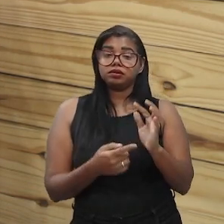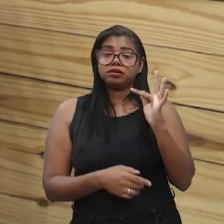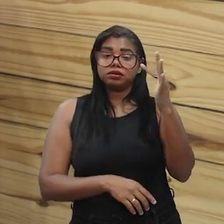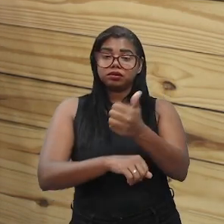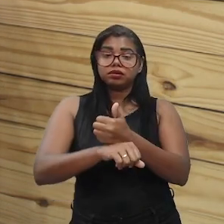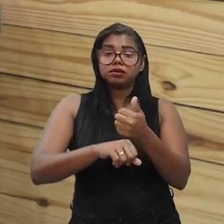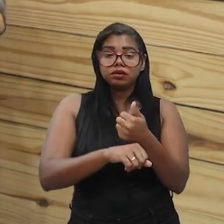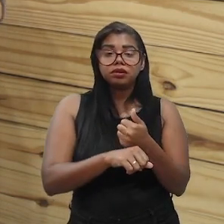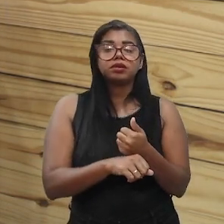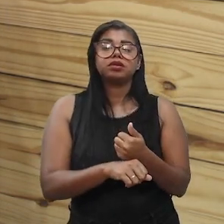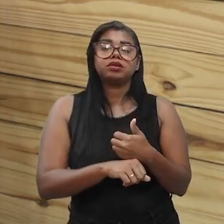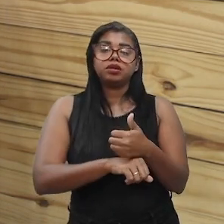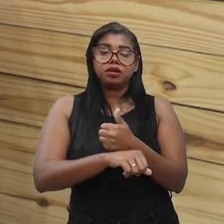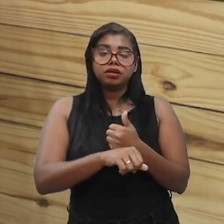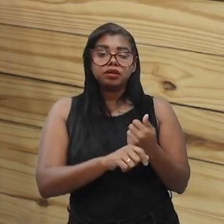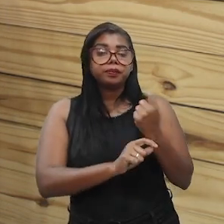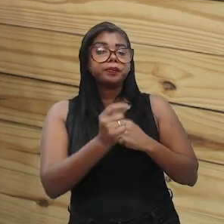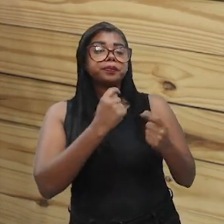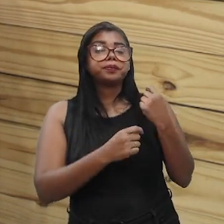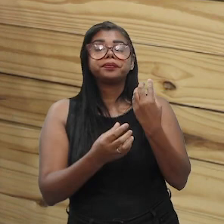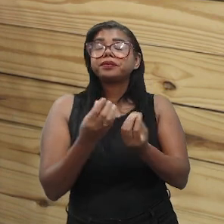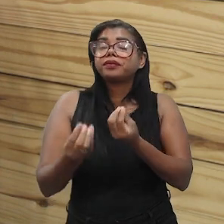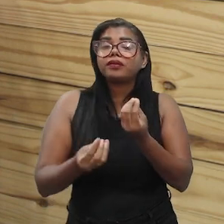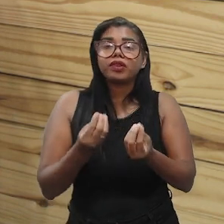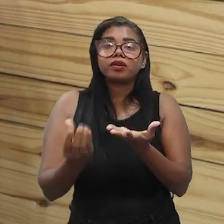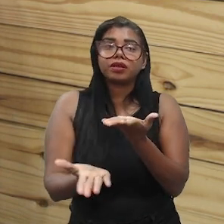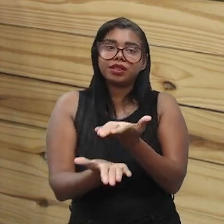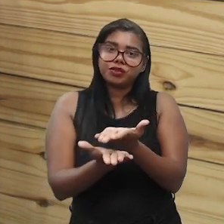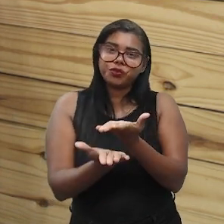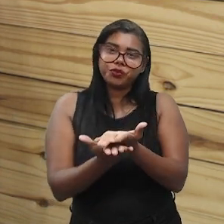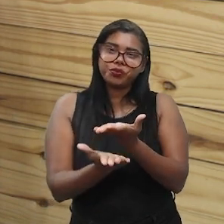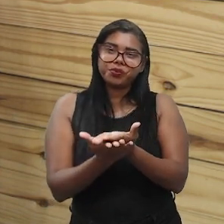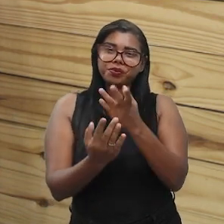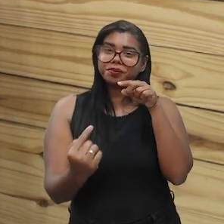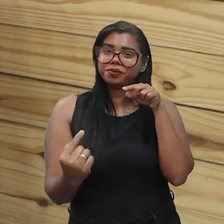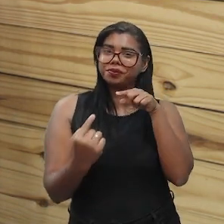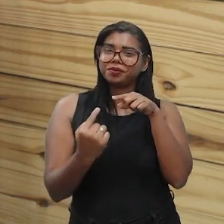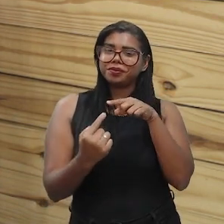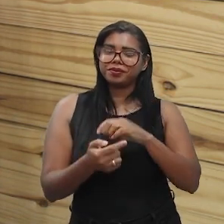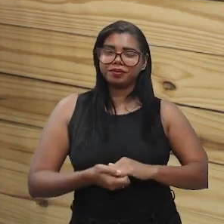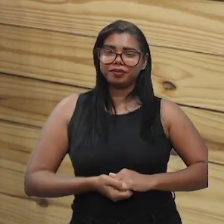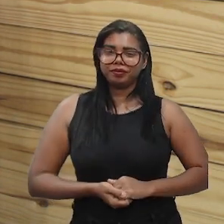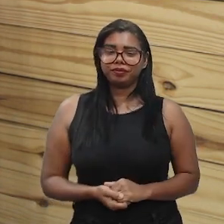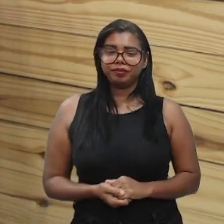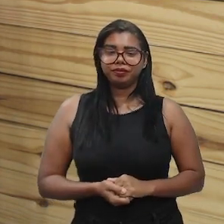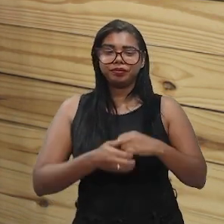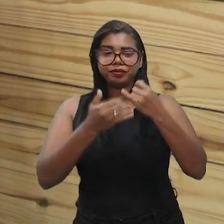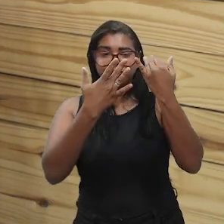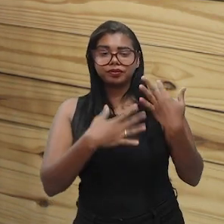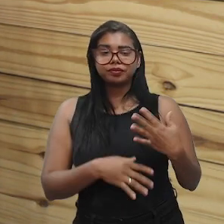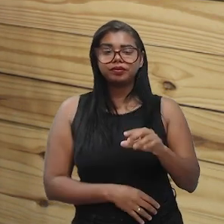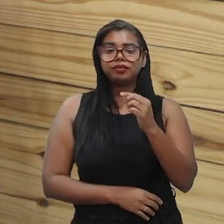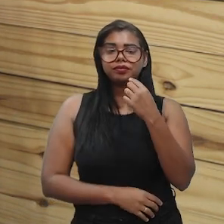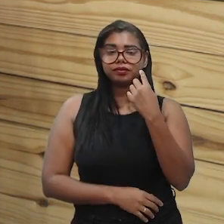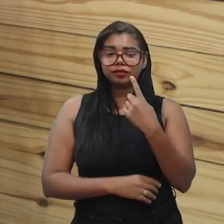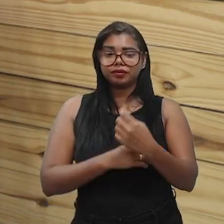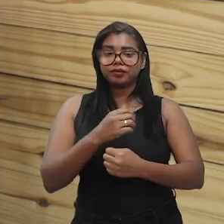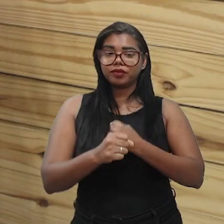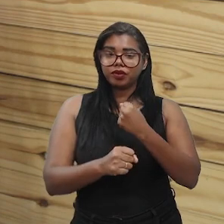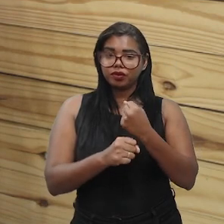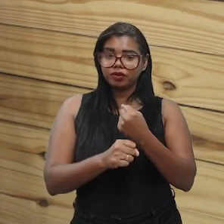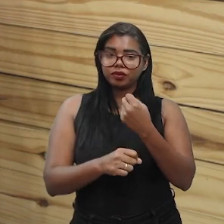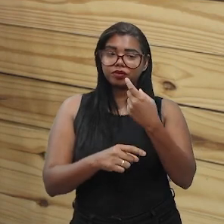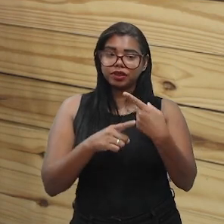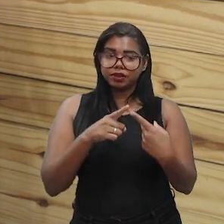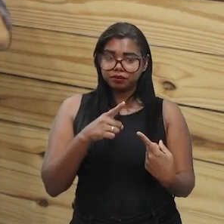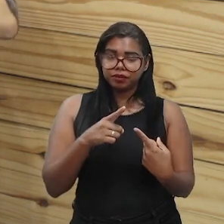de administração. De que forma eu vou fazer isso? Estudando. Então, isso é um objetivo. Quando eu digo que em um ano e meio,